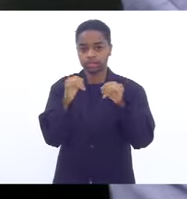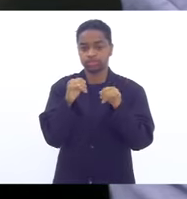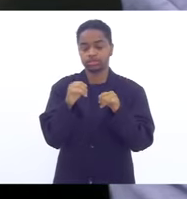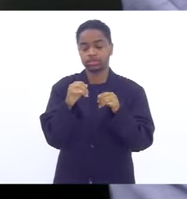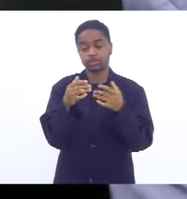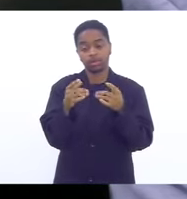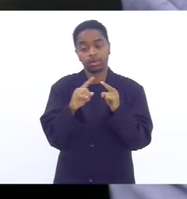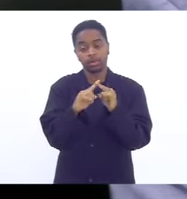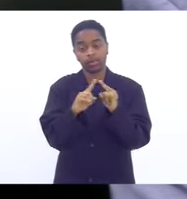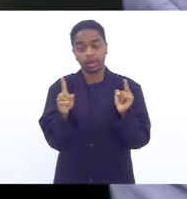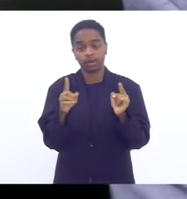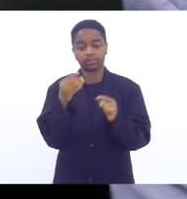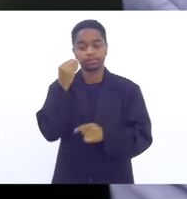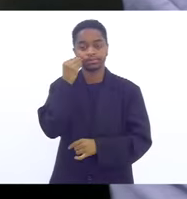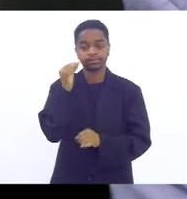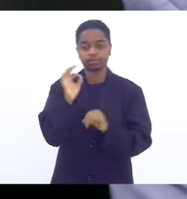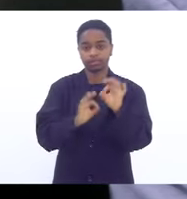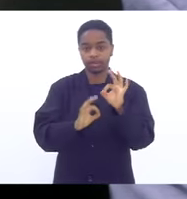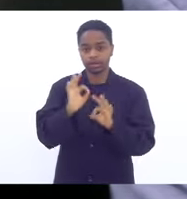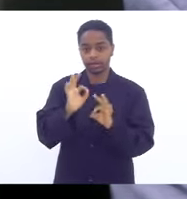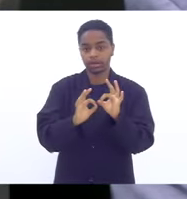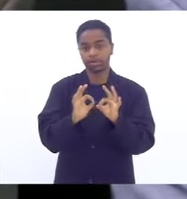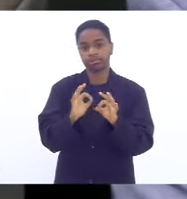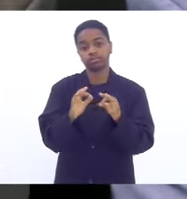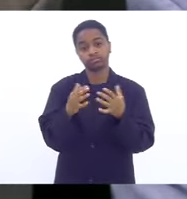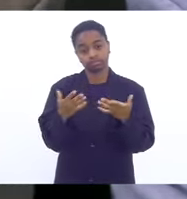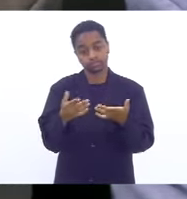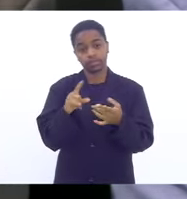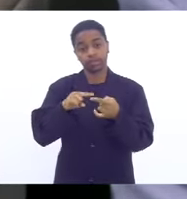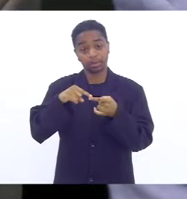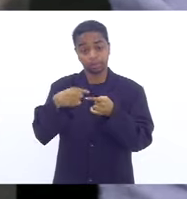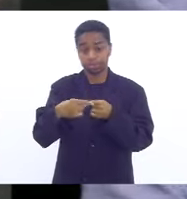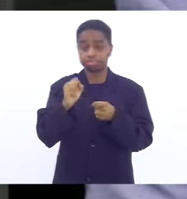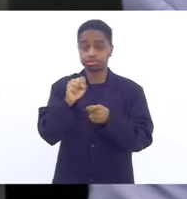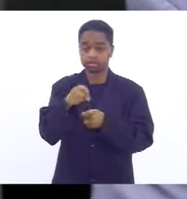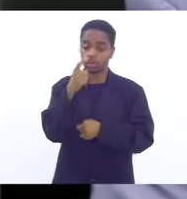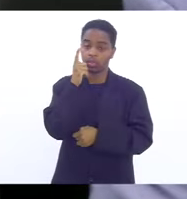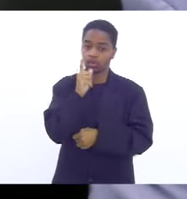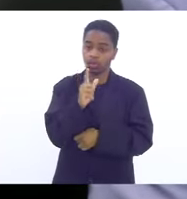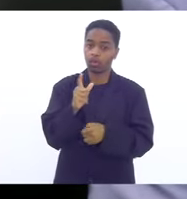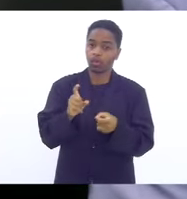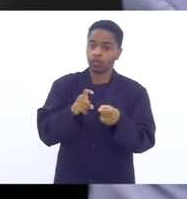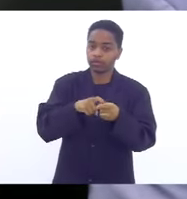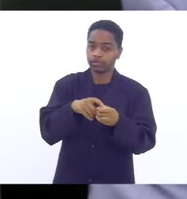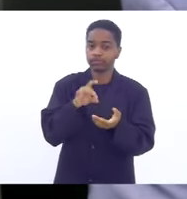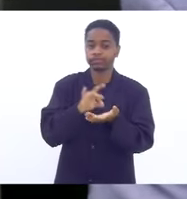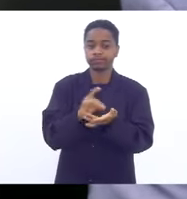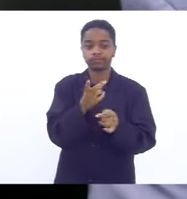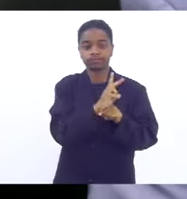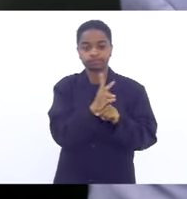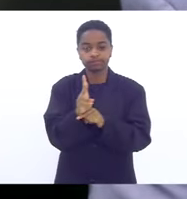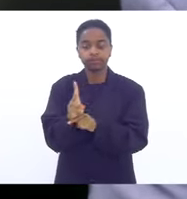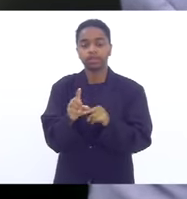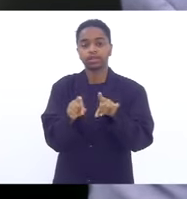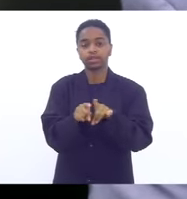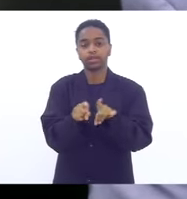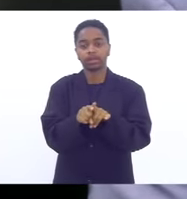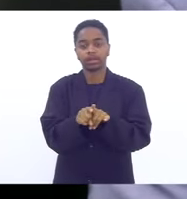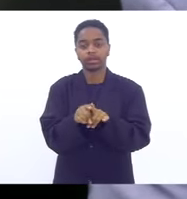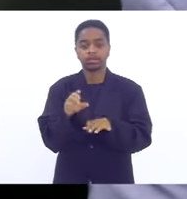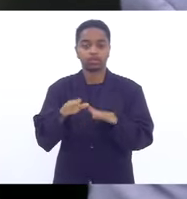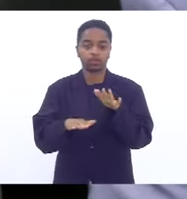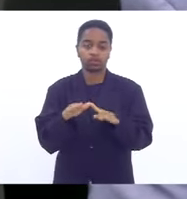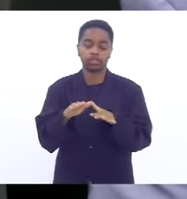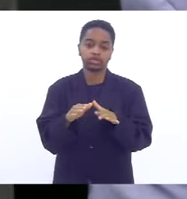tudo isso para poder preparar, aí sim, para um convênio que possa efetivamente fiscalizar, que possa até mesmo sugerir